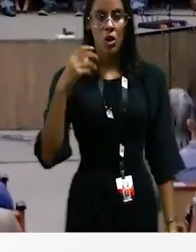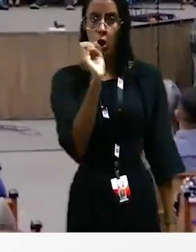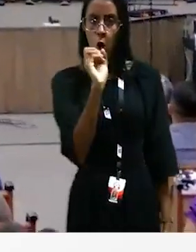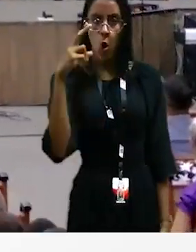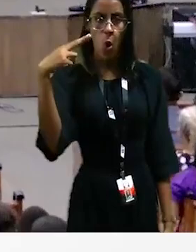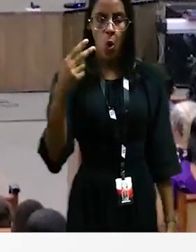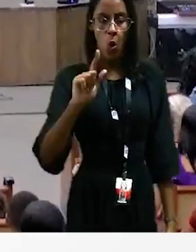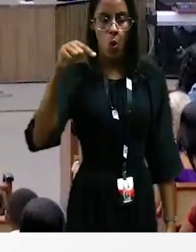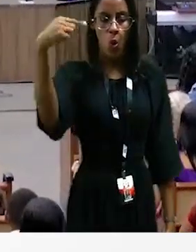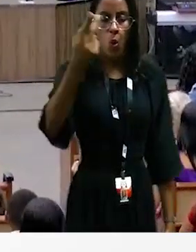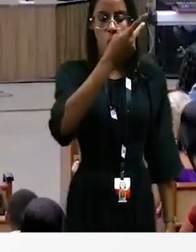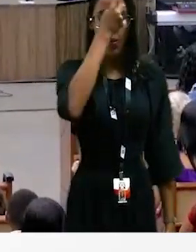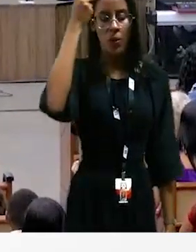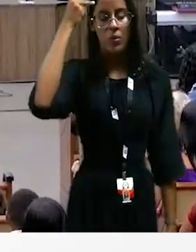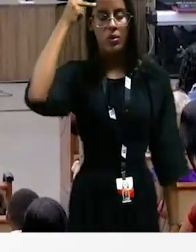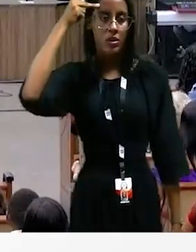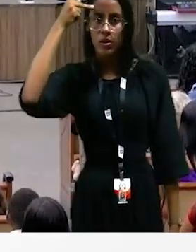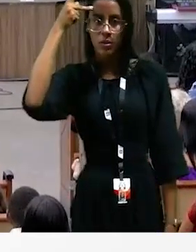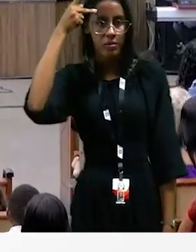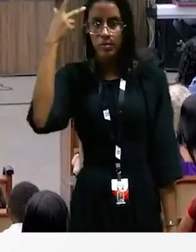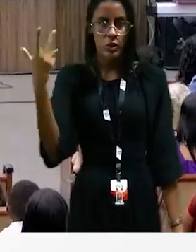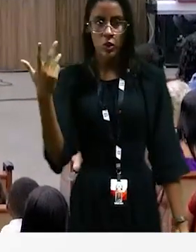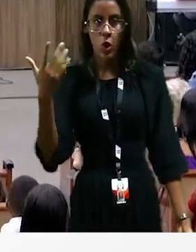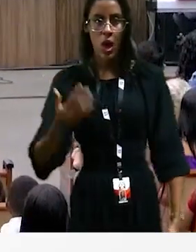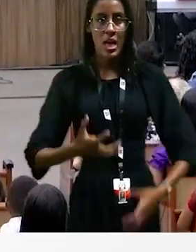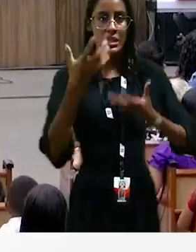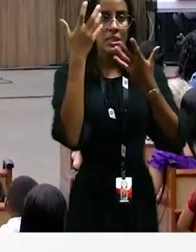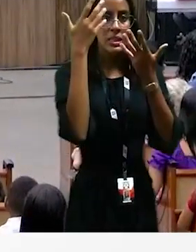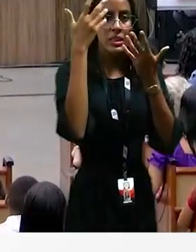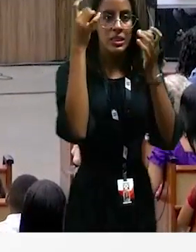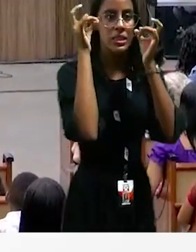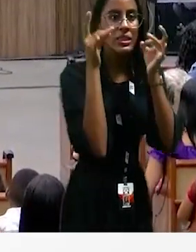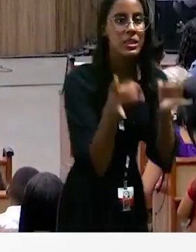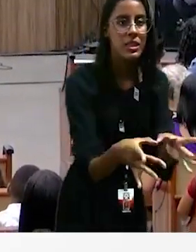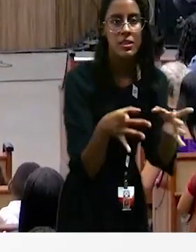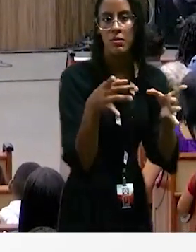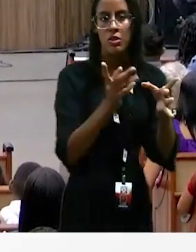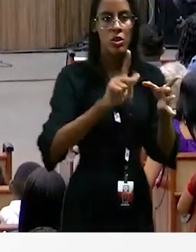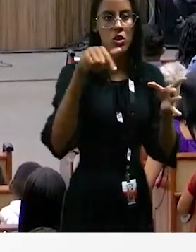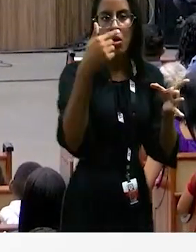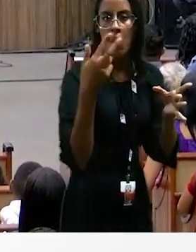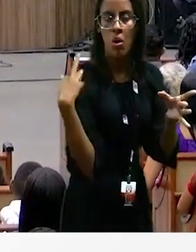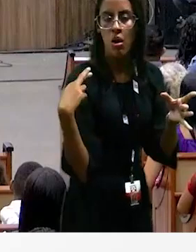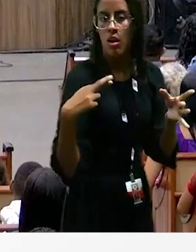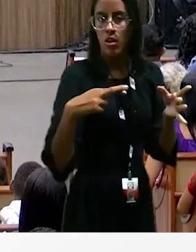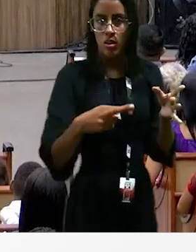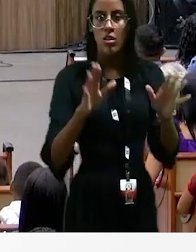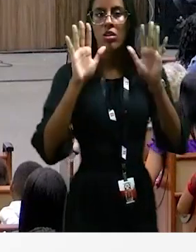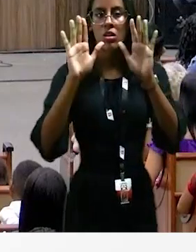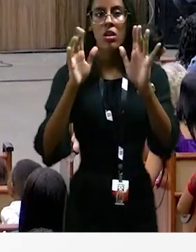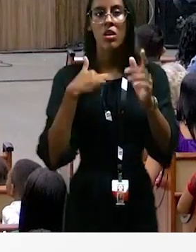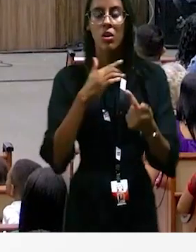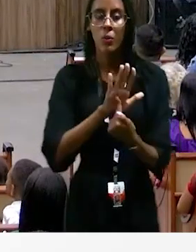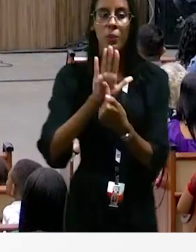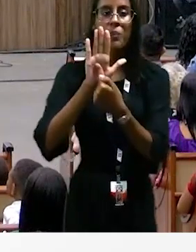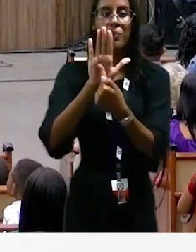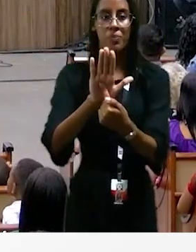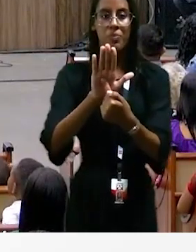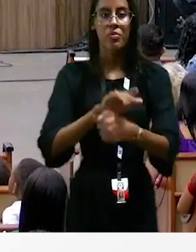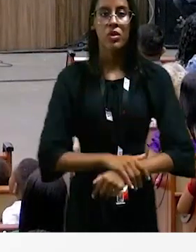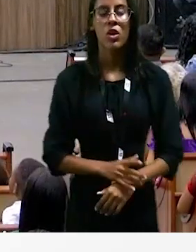nosso desfazer da crença ou da religião de quem quer que seja a prova disso é que nós estamos